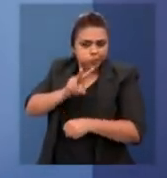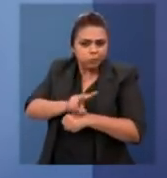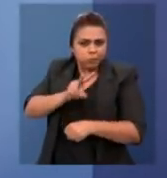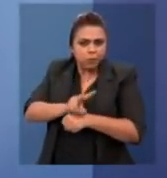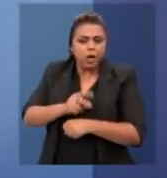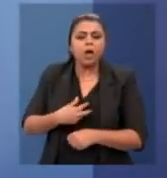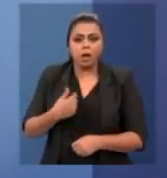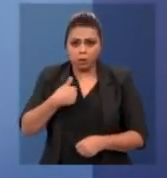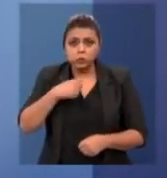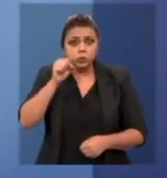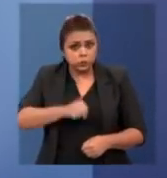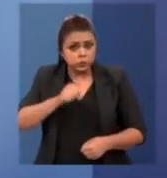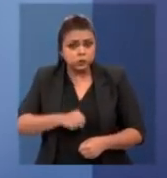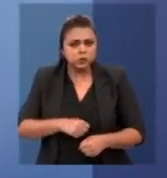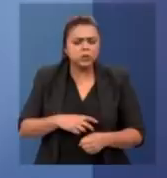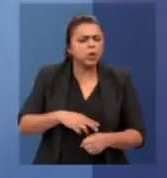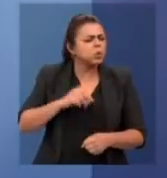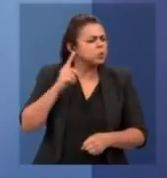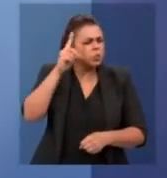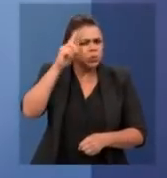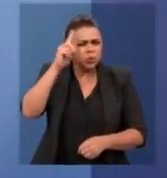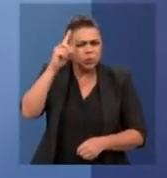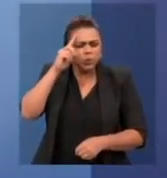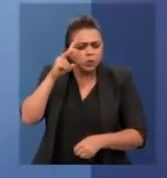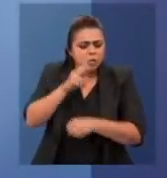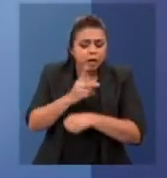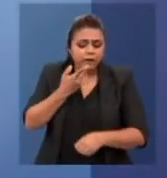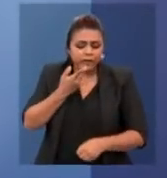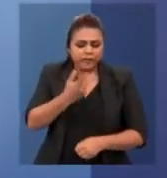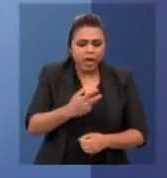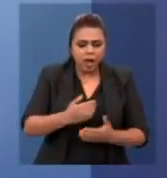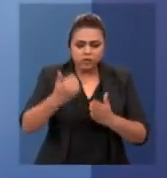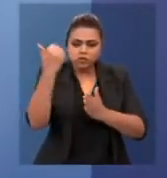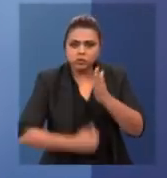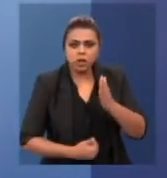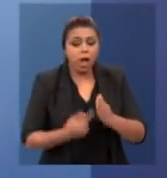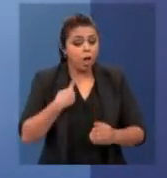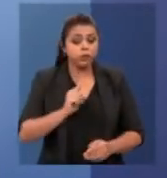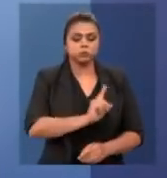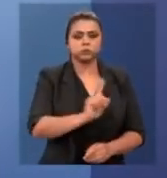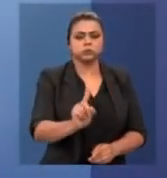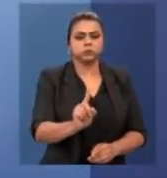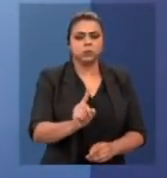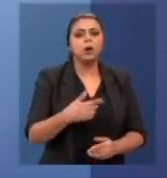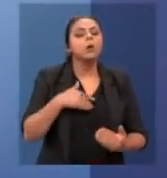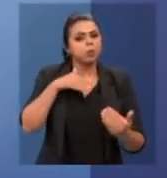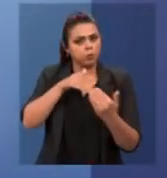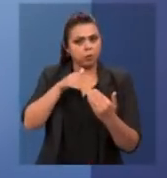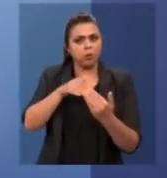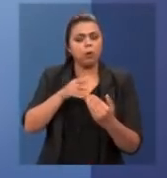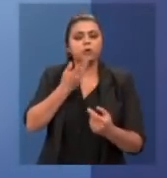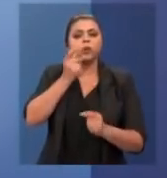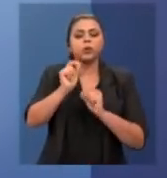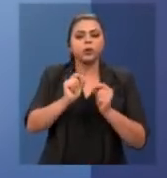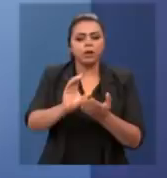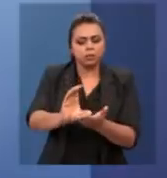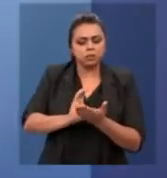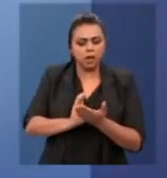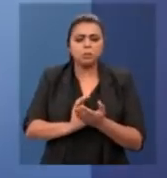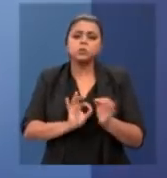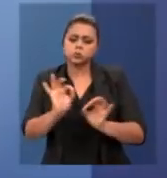estive dia e noite viajando e quando falava em contar nos ligado eu acho que você tem razão contra a restrição orçamentária